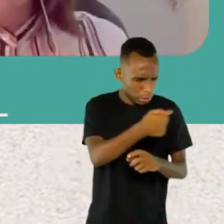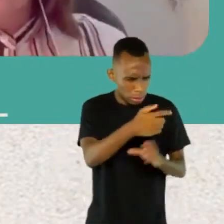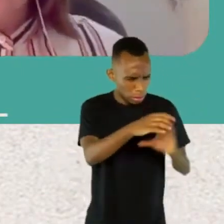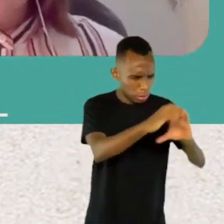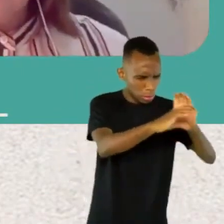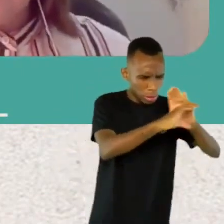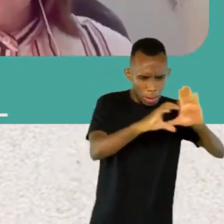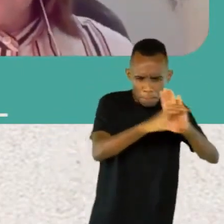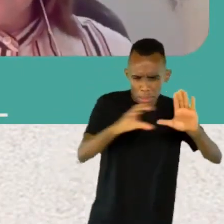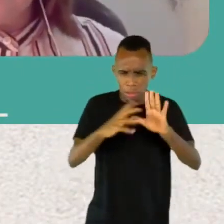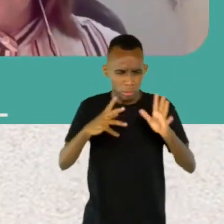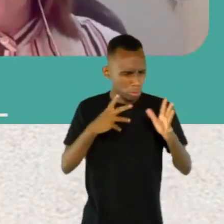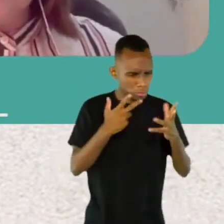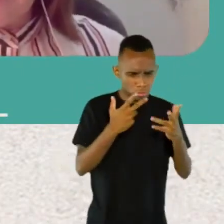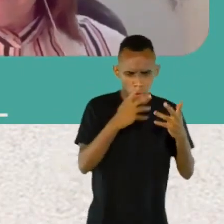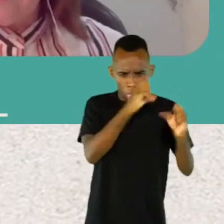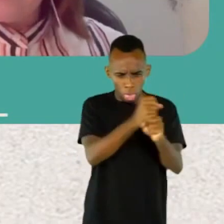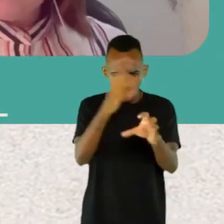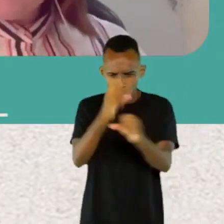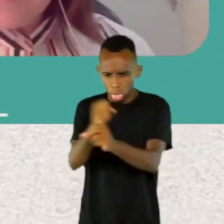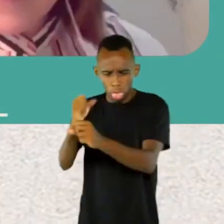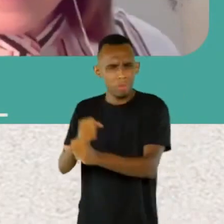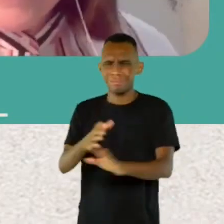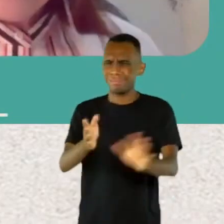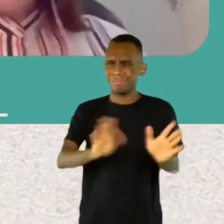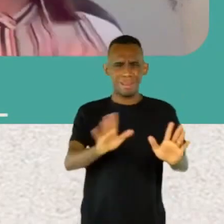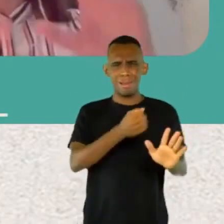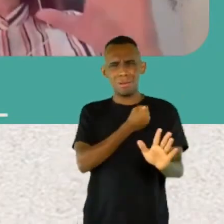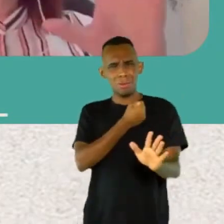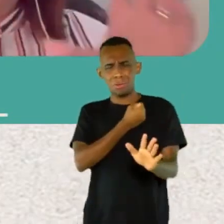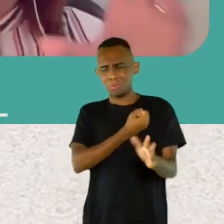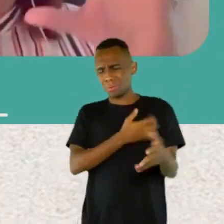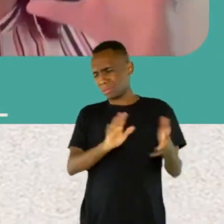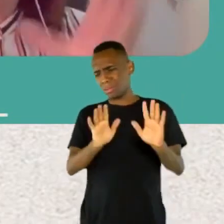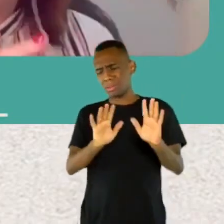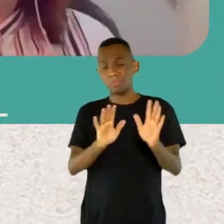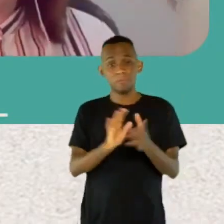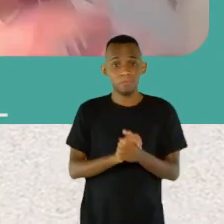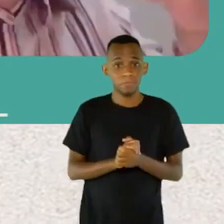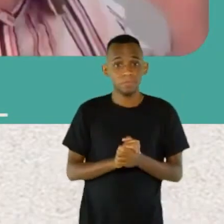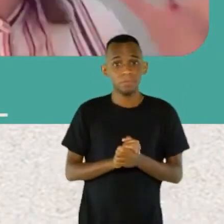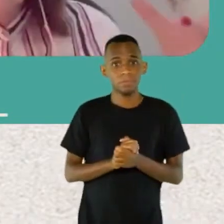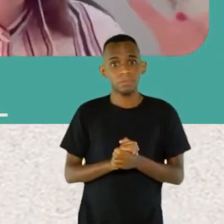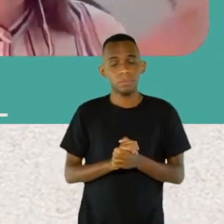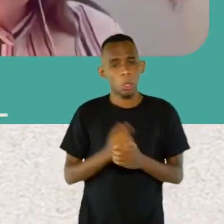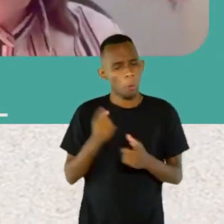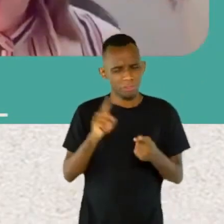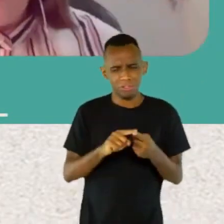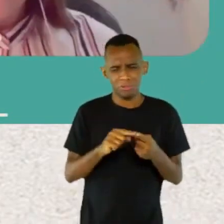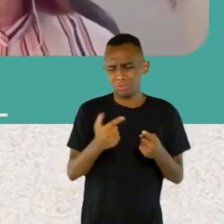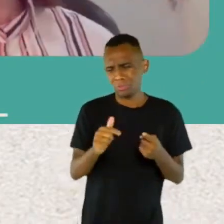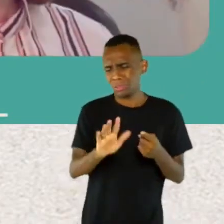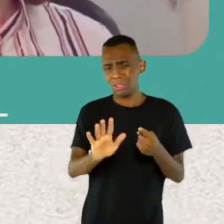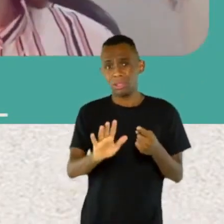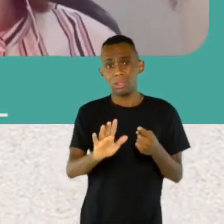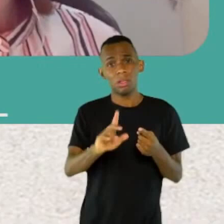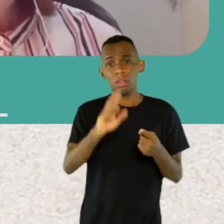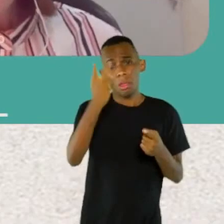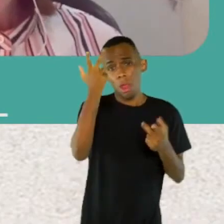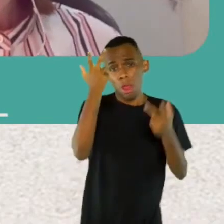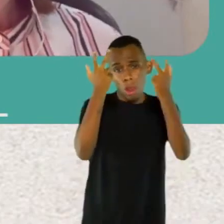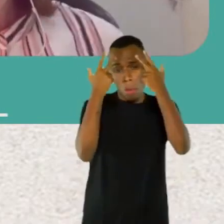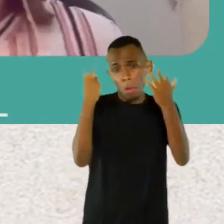esse número abominável, entendeu? Mas aconteceu, foi casual,